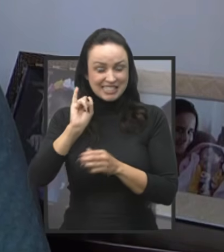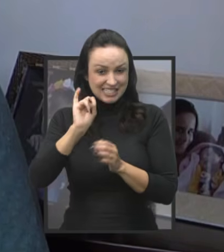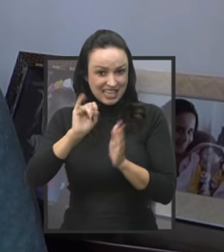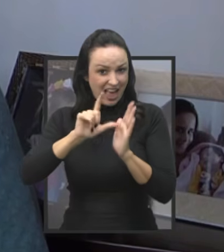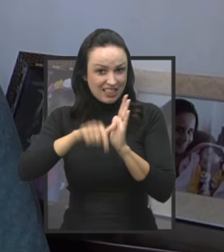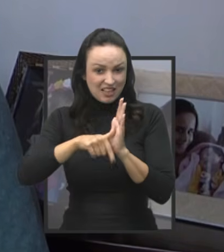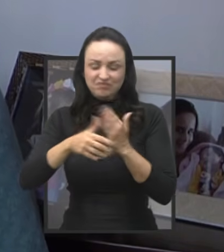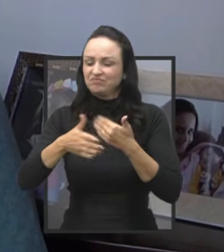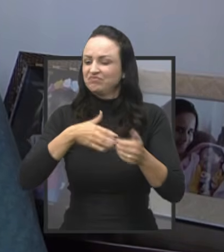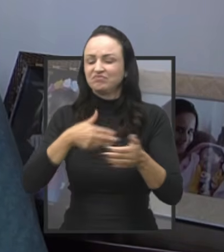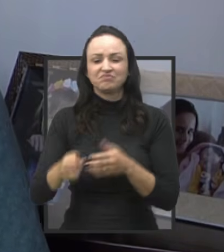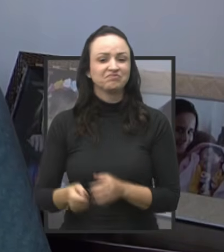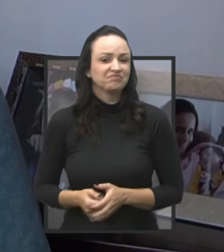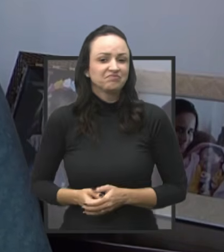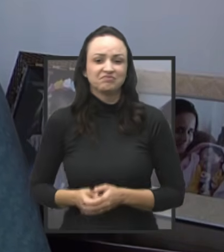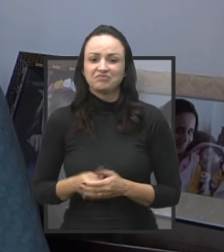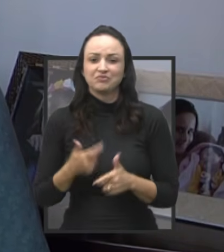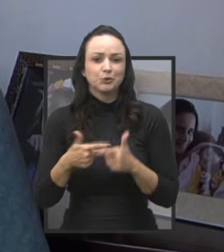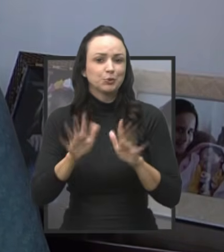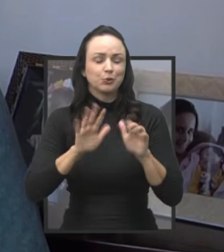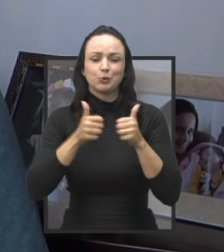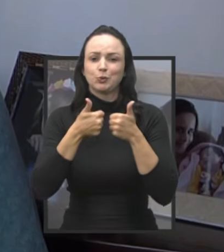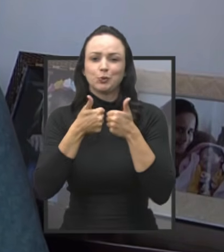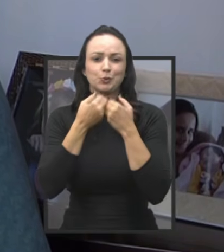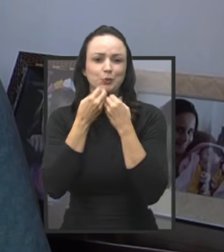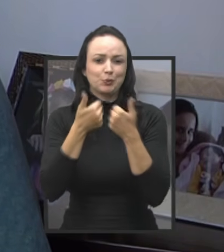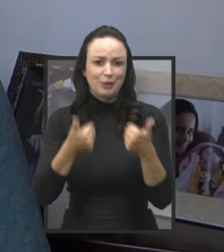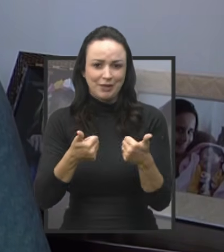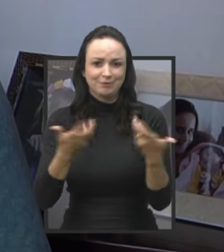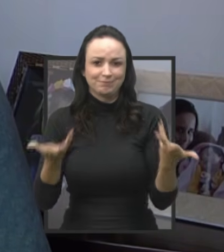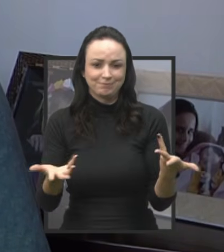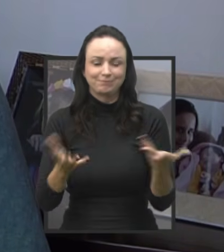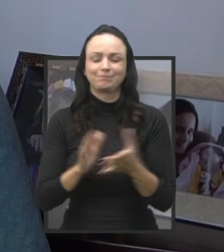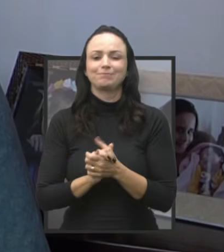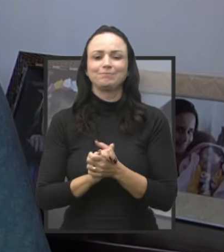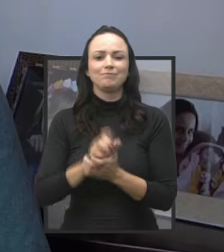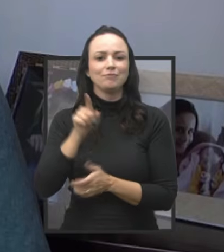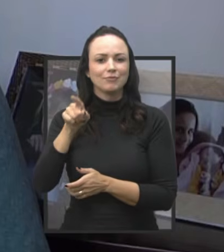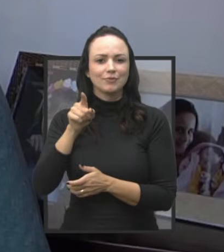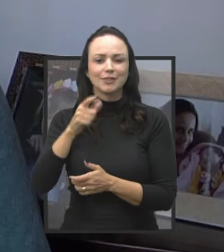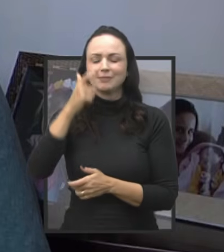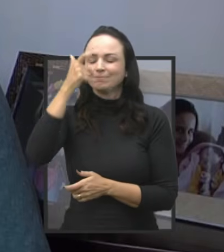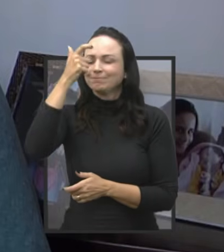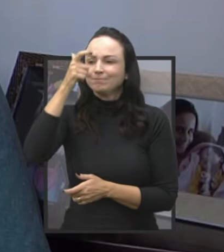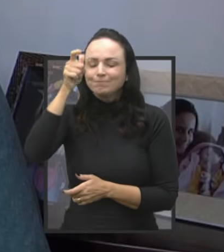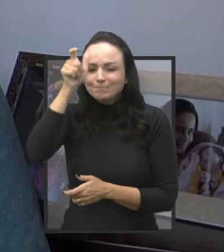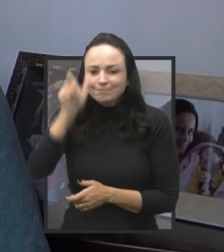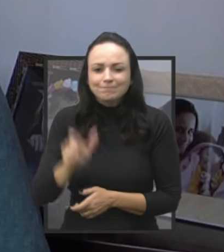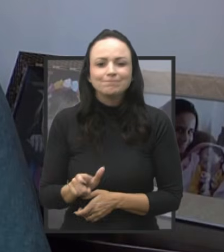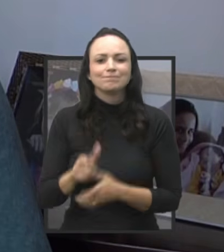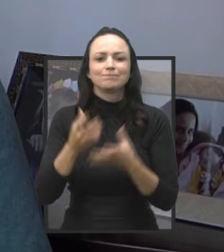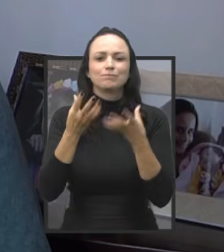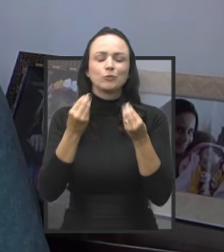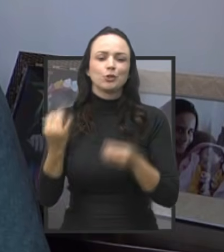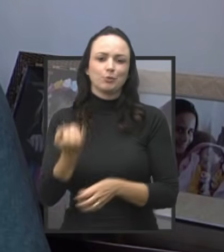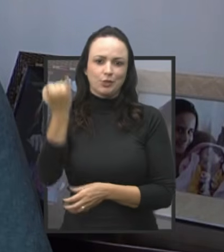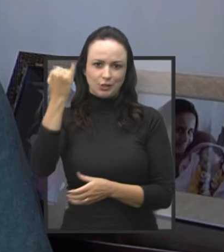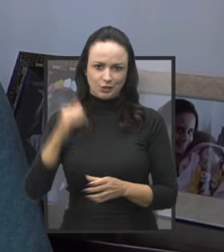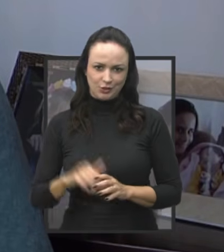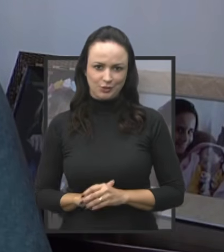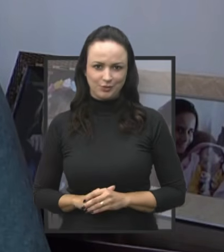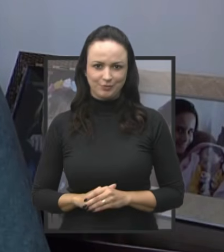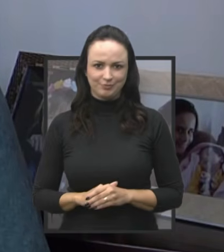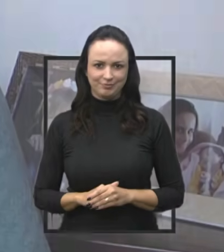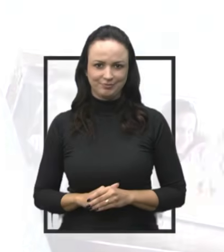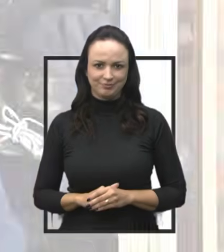horário, estava nem aí. Tava tudo bem. Mas ele era uma figura muito importante,